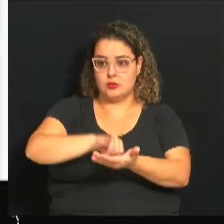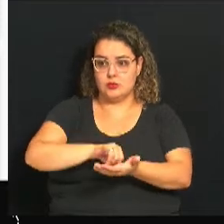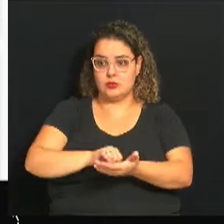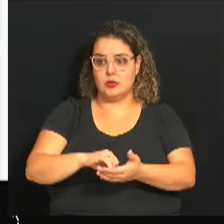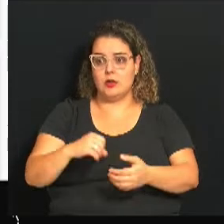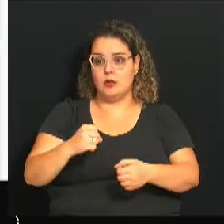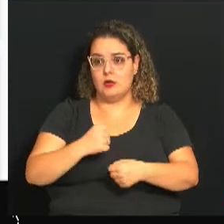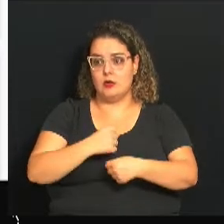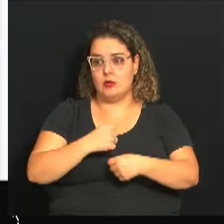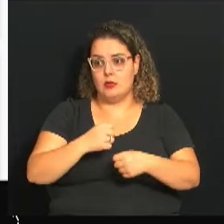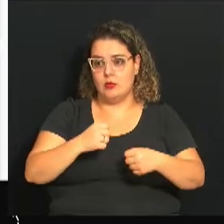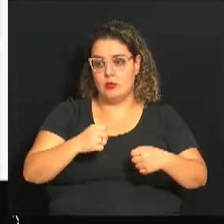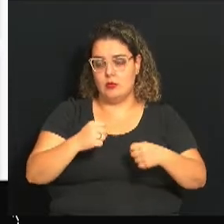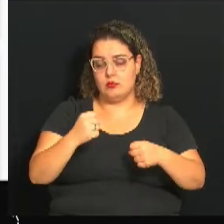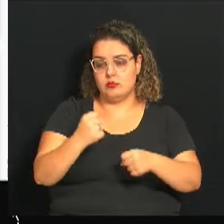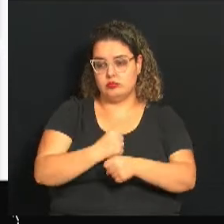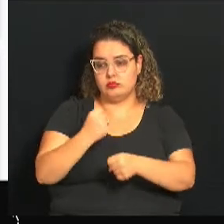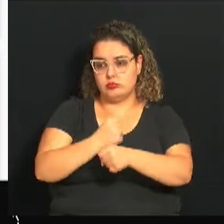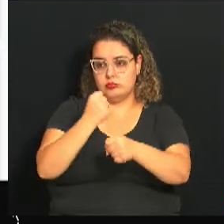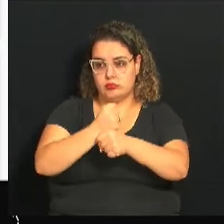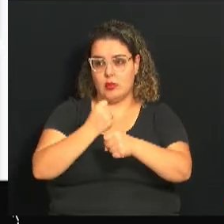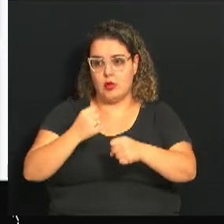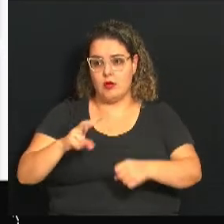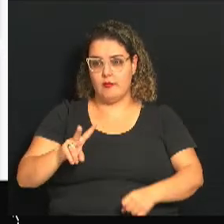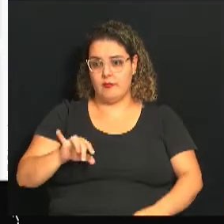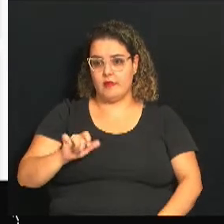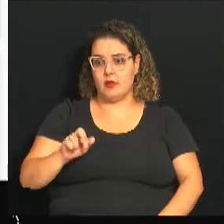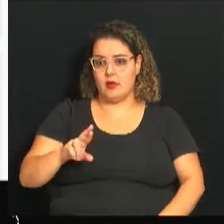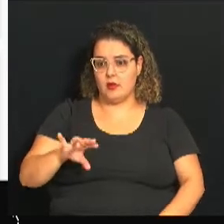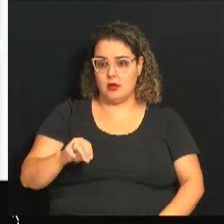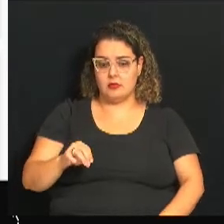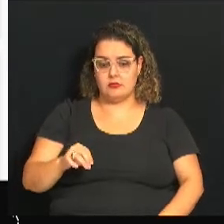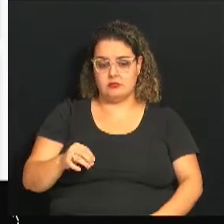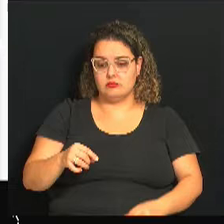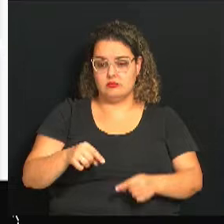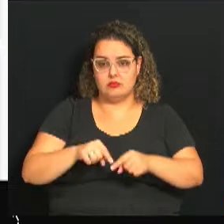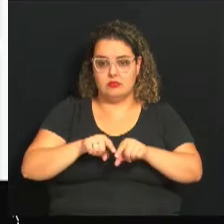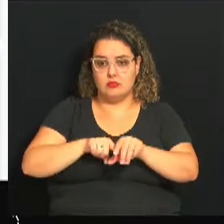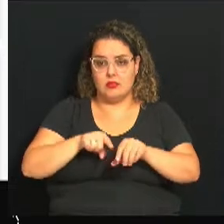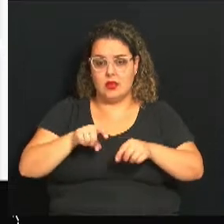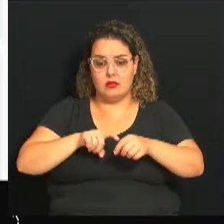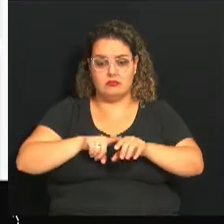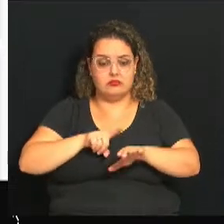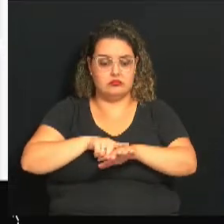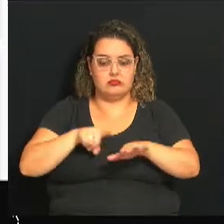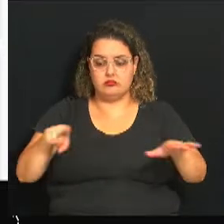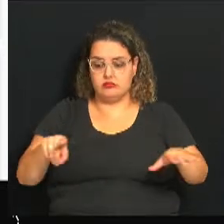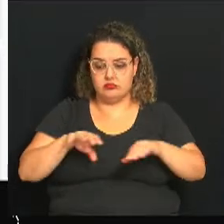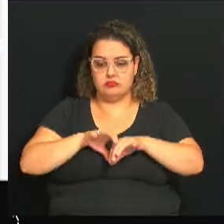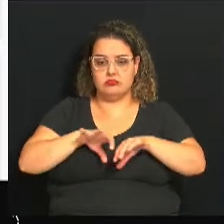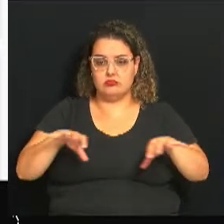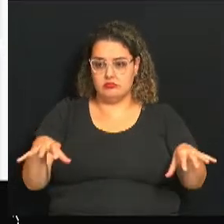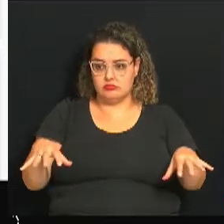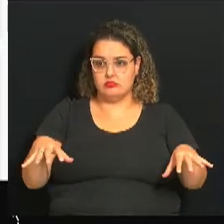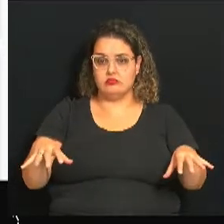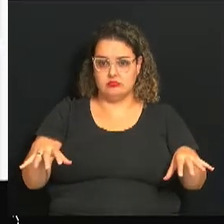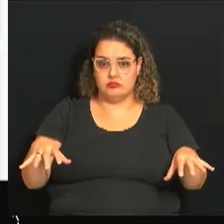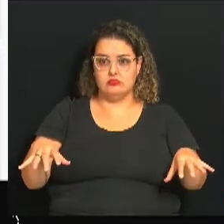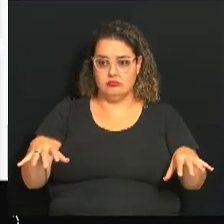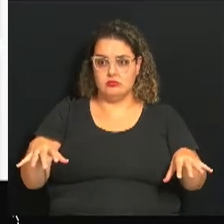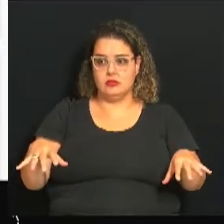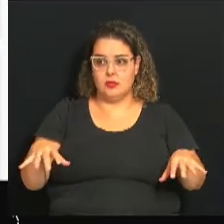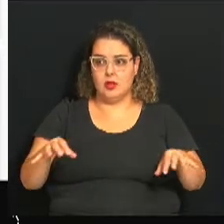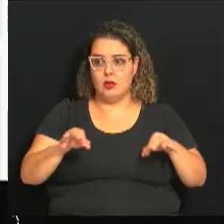intervenções viárias, sem qualquer interação com a cidade. Eu acho que é importante a gente trazer esse contexto também de um